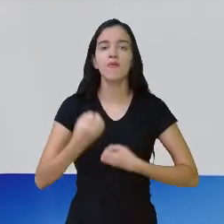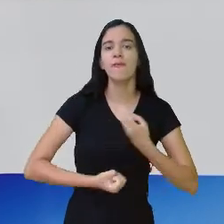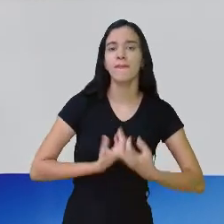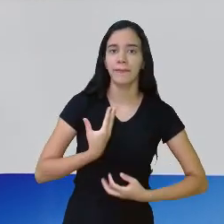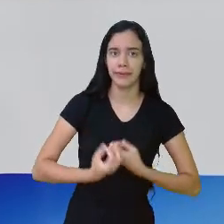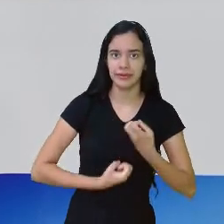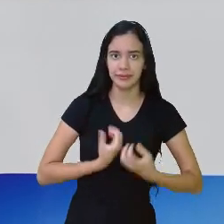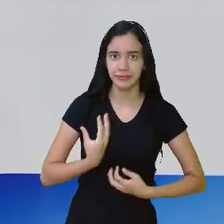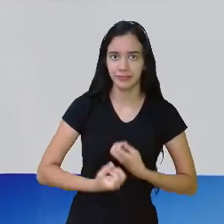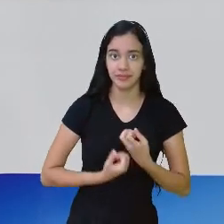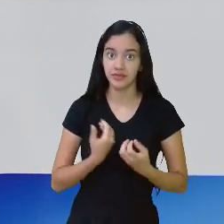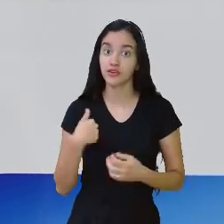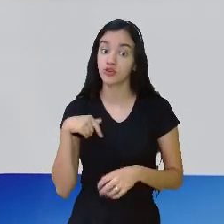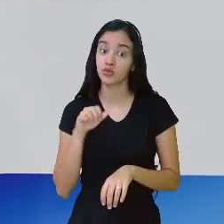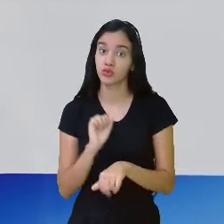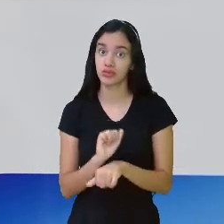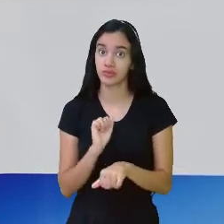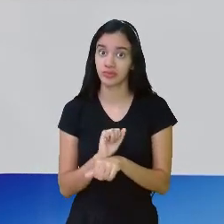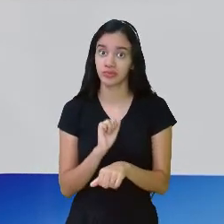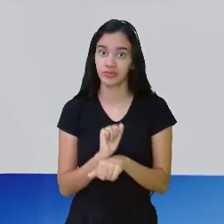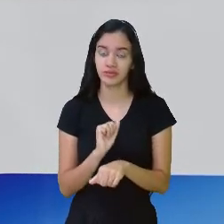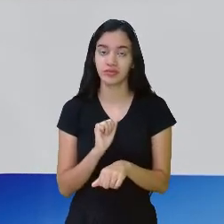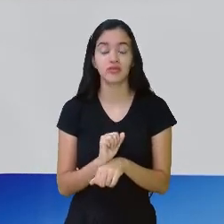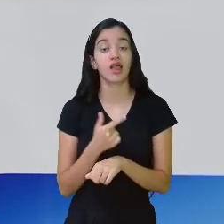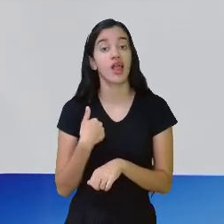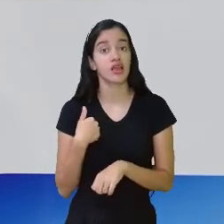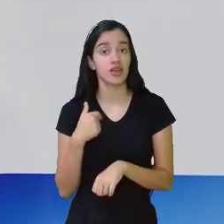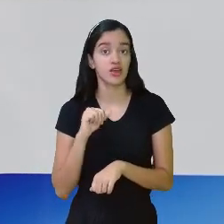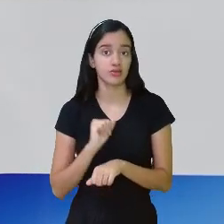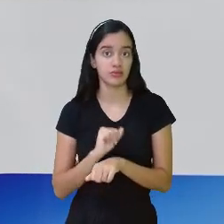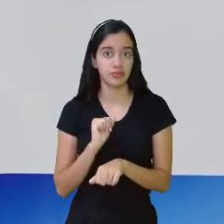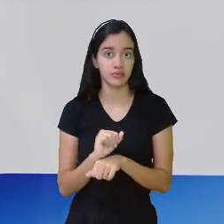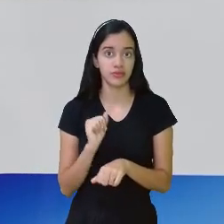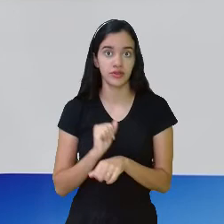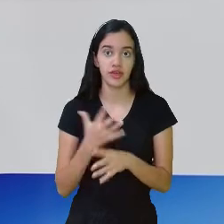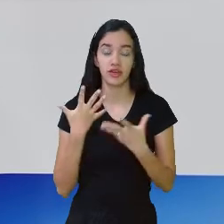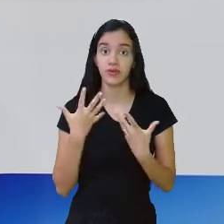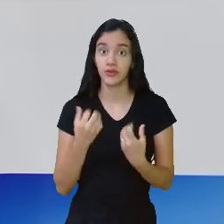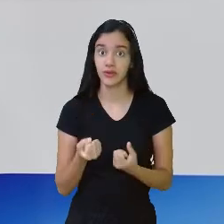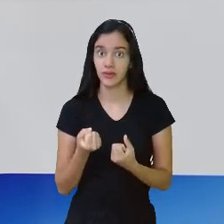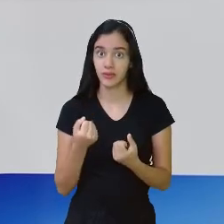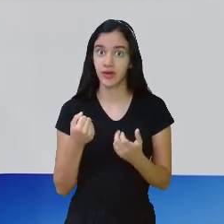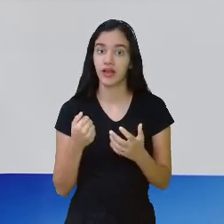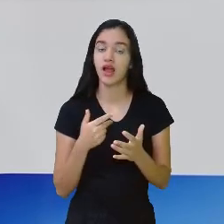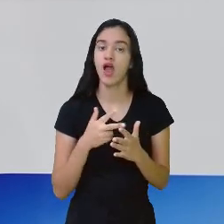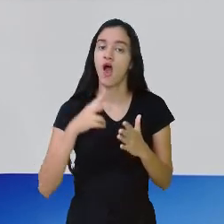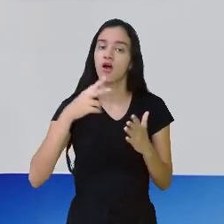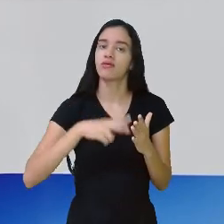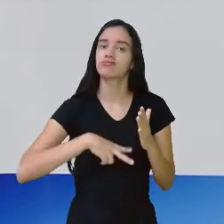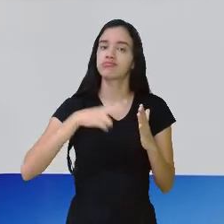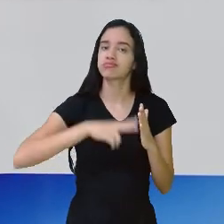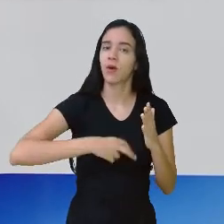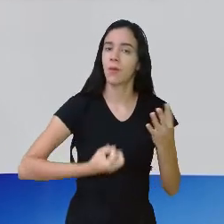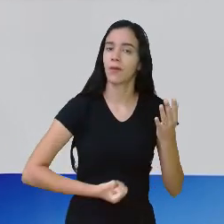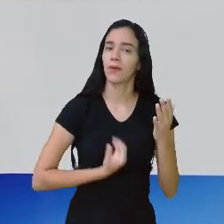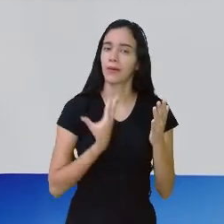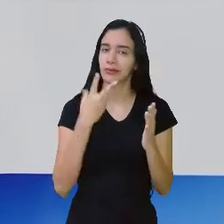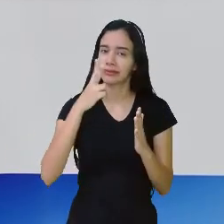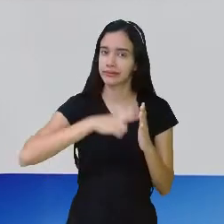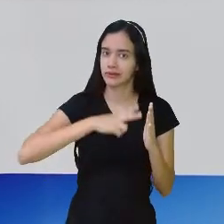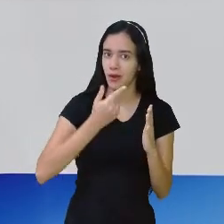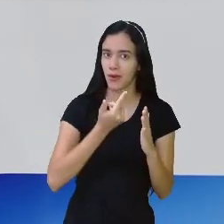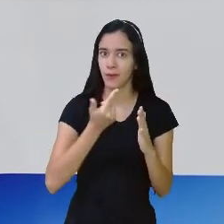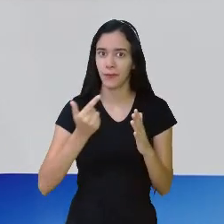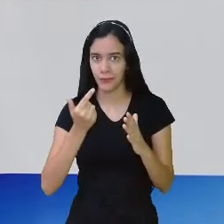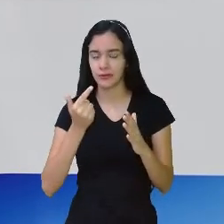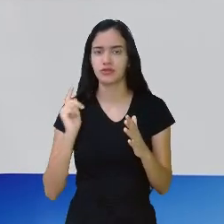poema. Estou aguardando. E enquanto eu aguardo, vamos ler outro poema. Será que